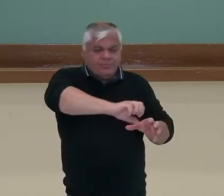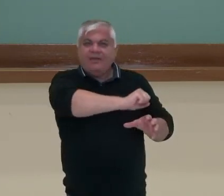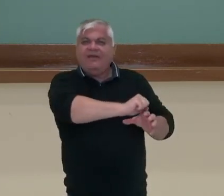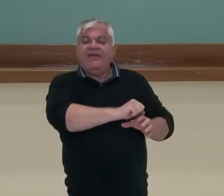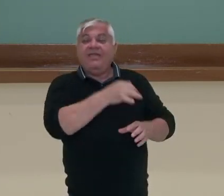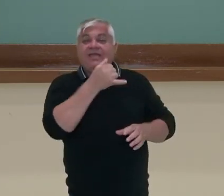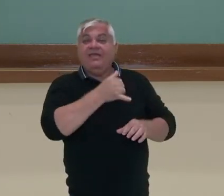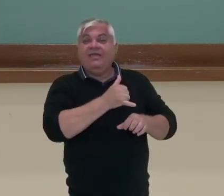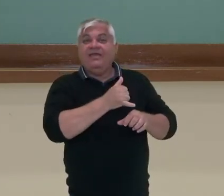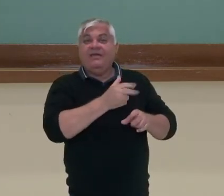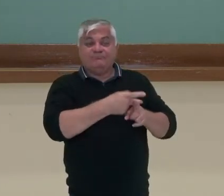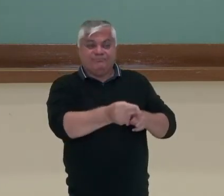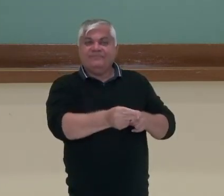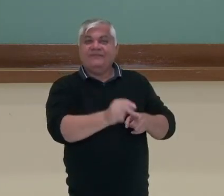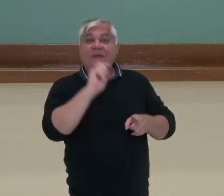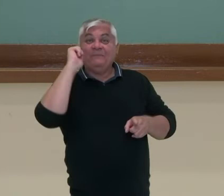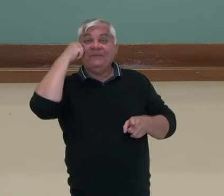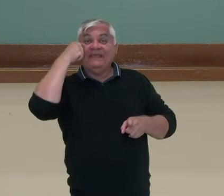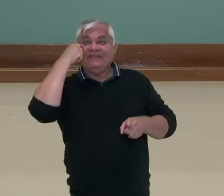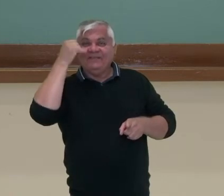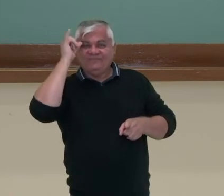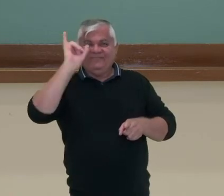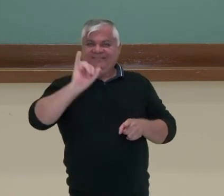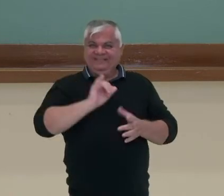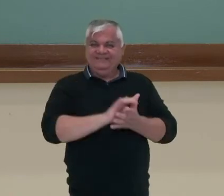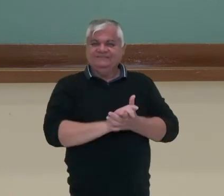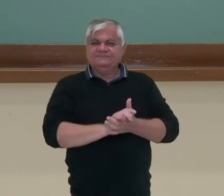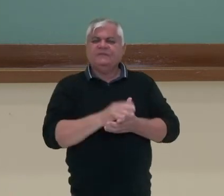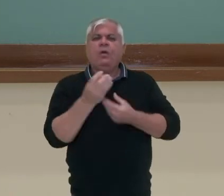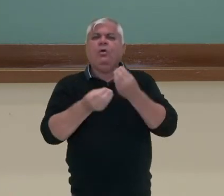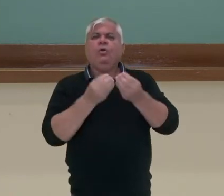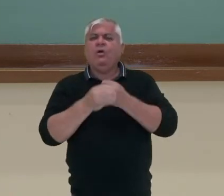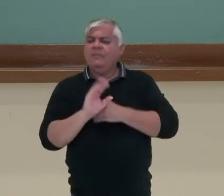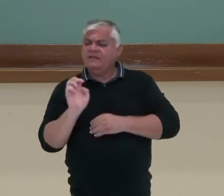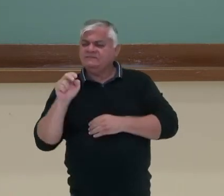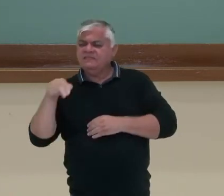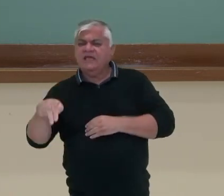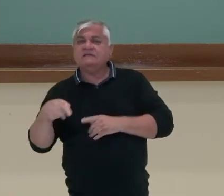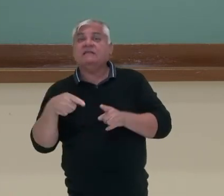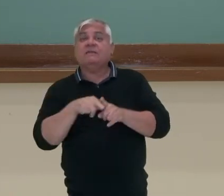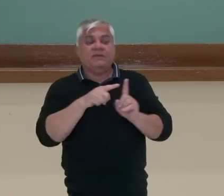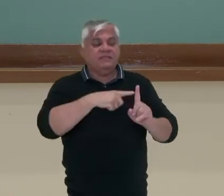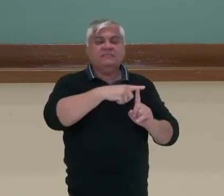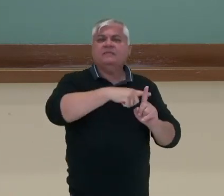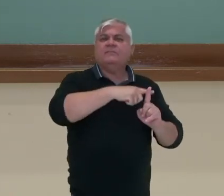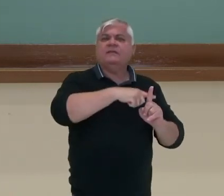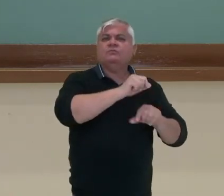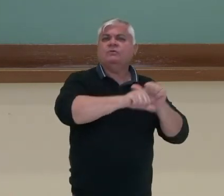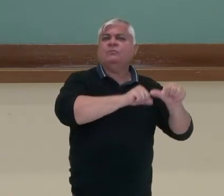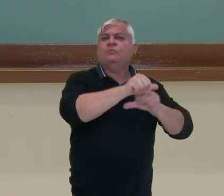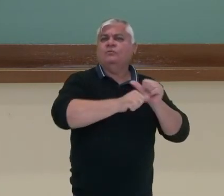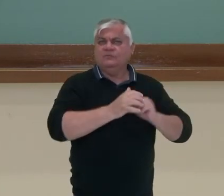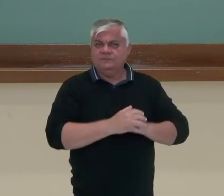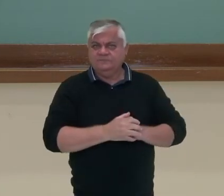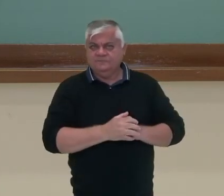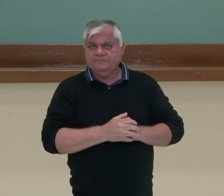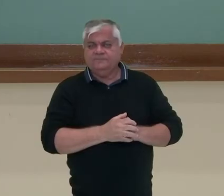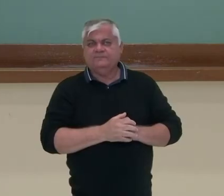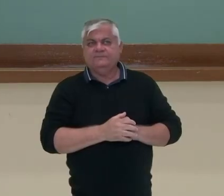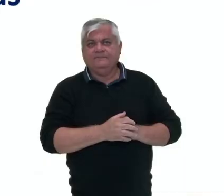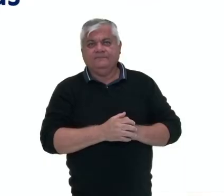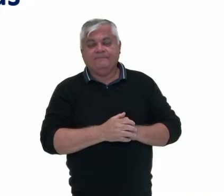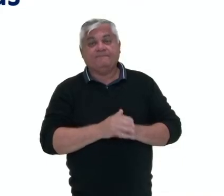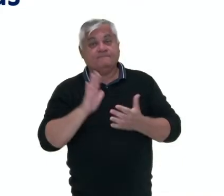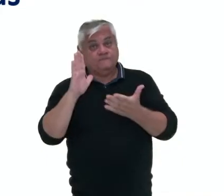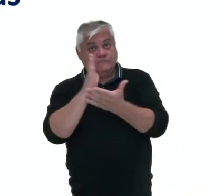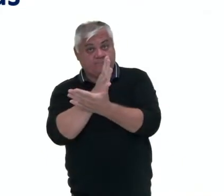aí ele quer saber qual que é a relação desse processo com a cinética e como que a temperatura também vai modificar esse processo. Vamos ver? Então,